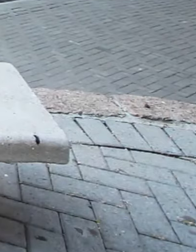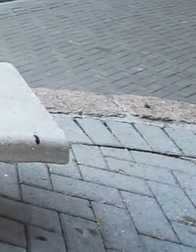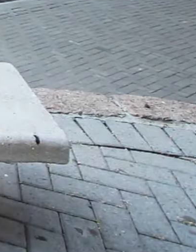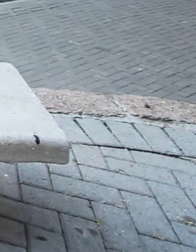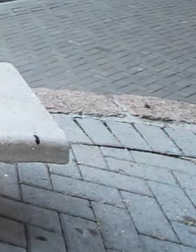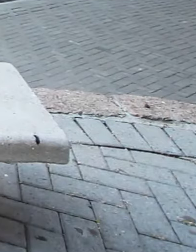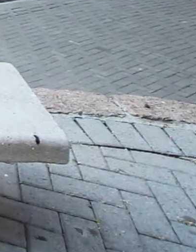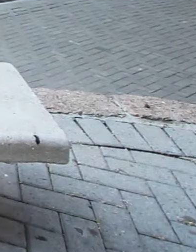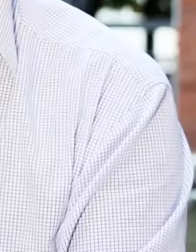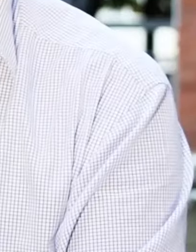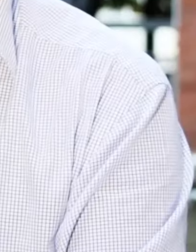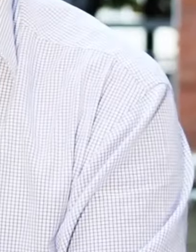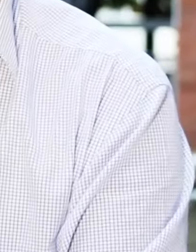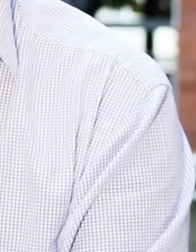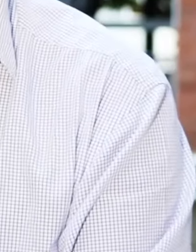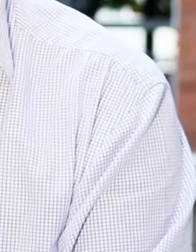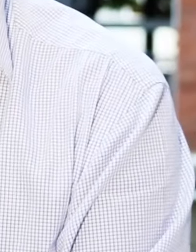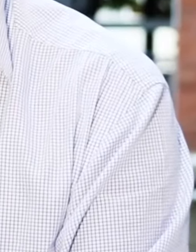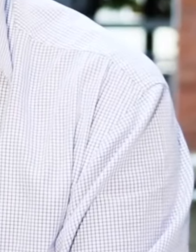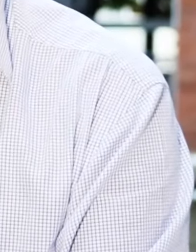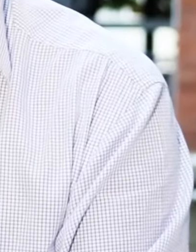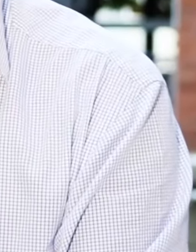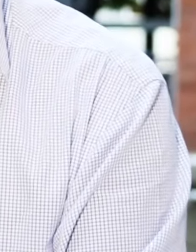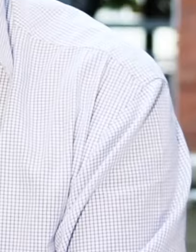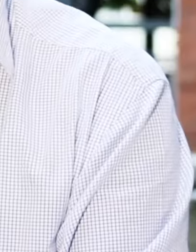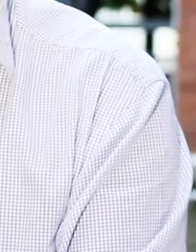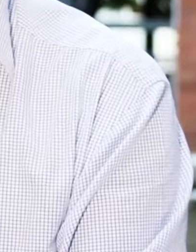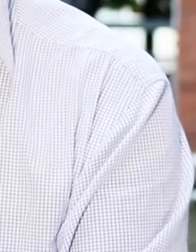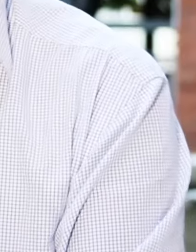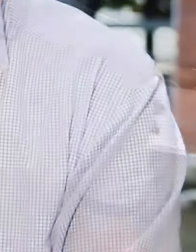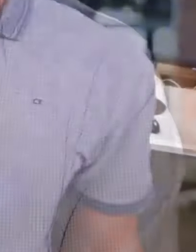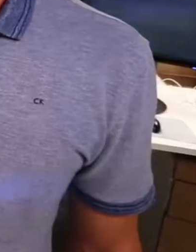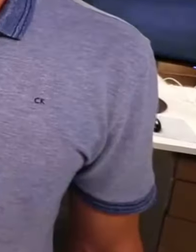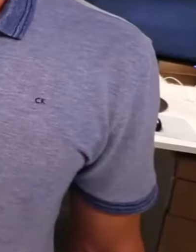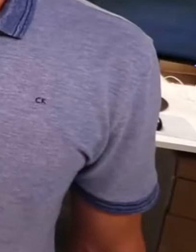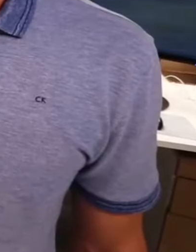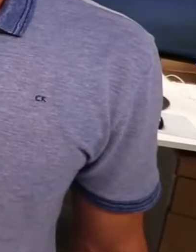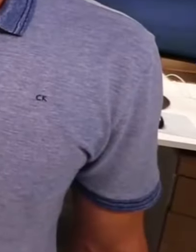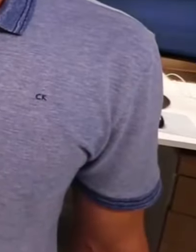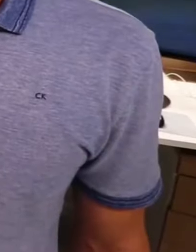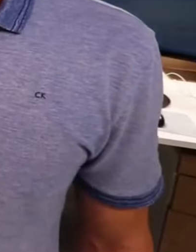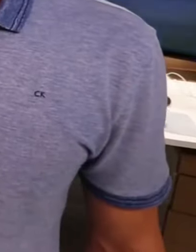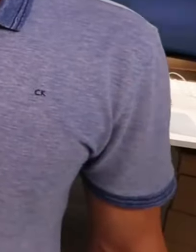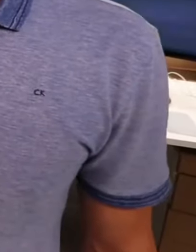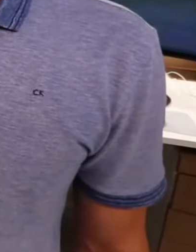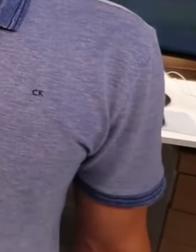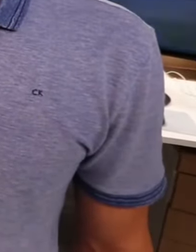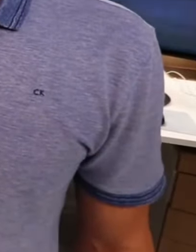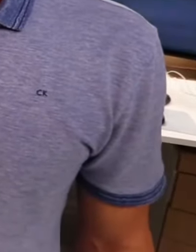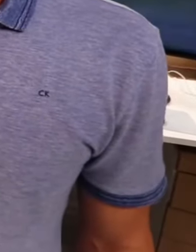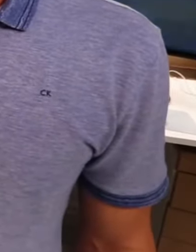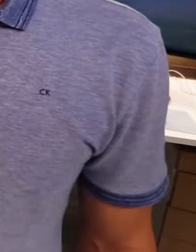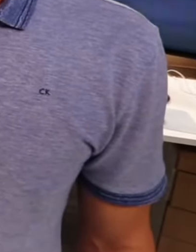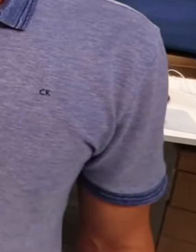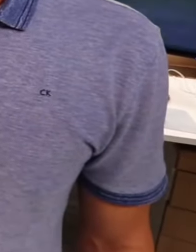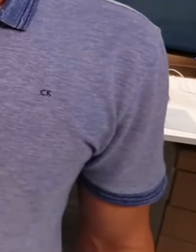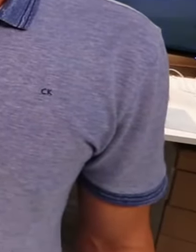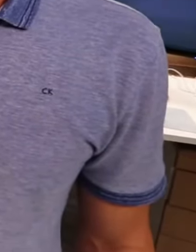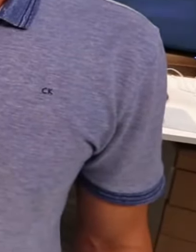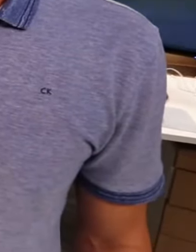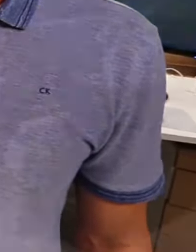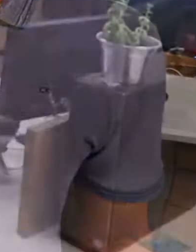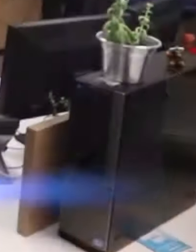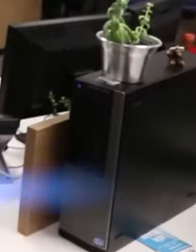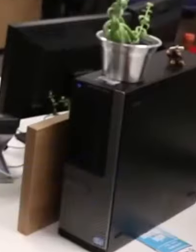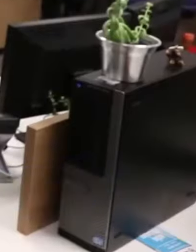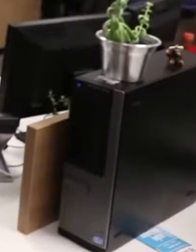eu consegui, tudo que veio na minha vida, eu sinto a mão de Deus. O Luiz, no trabalho, é totalmente extrovertido, brinca